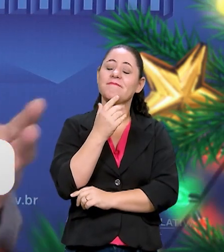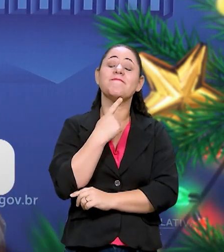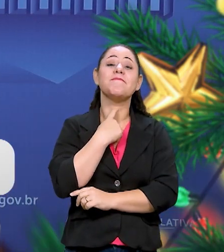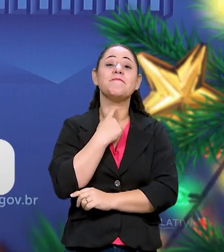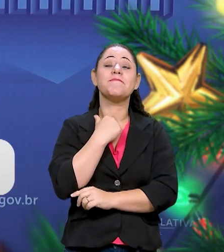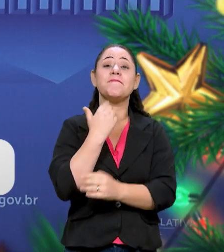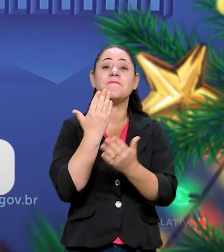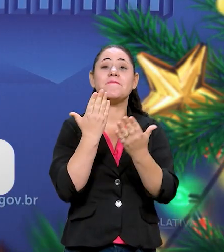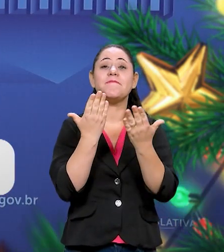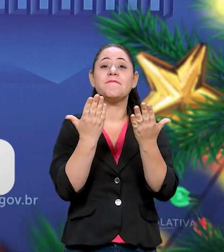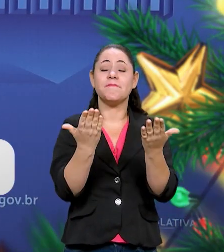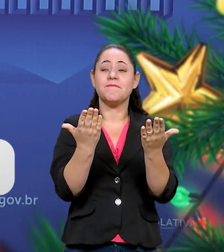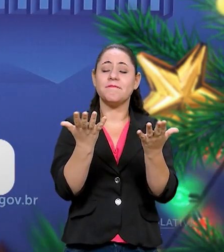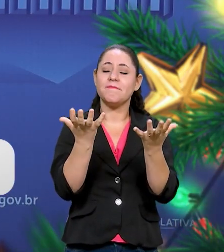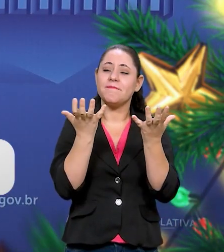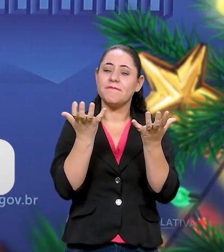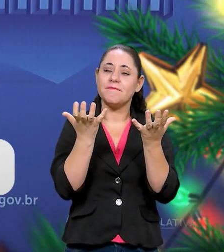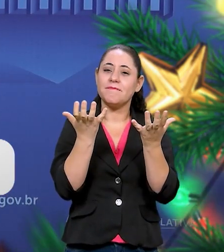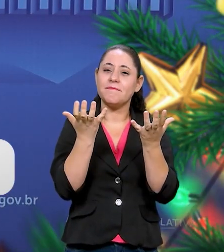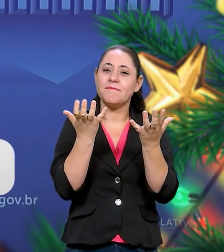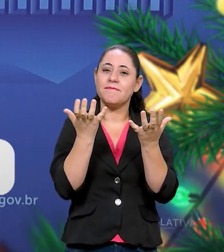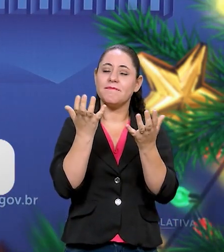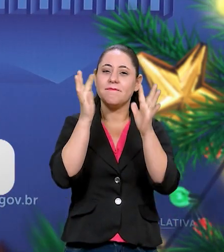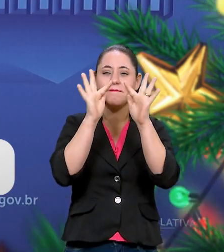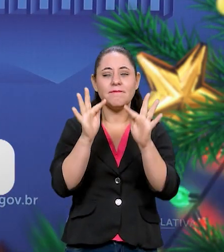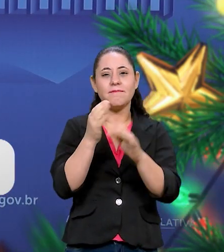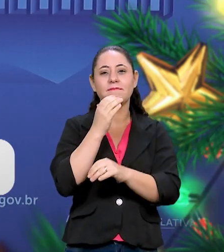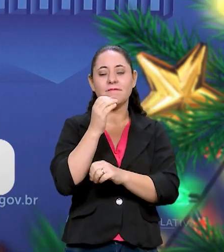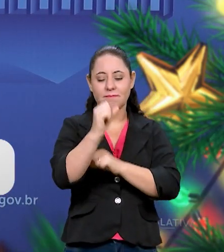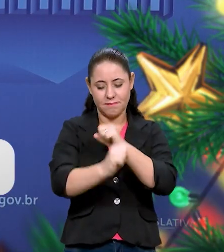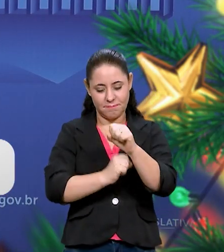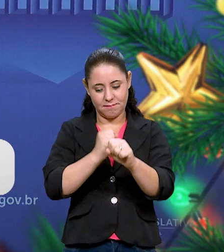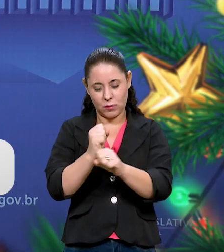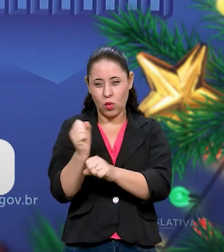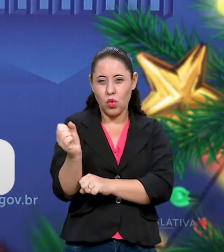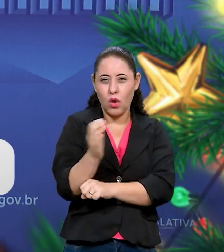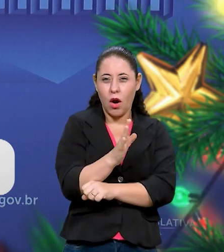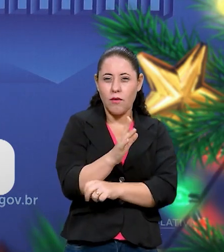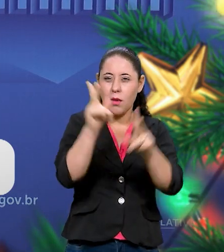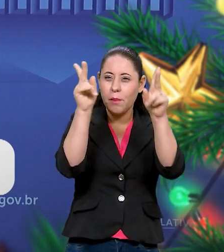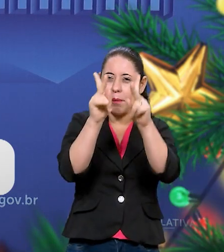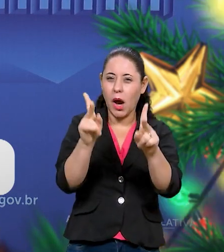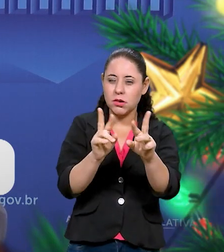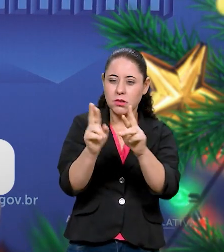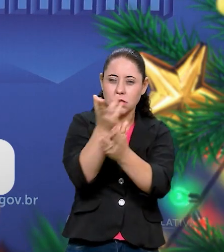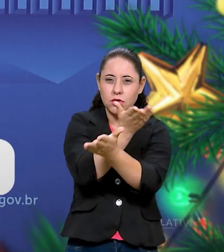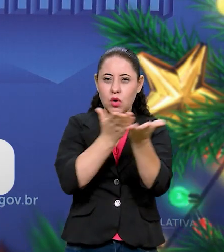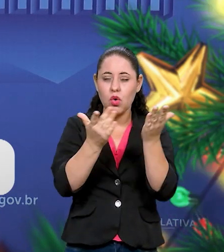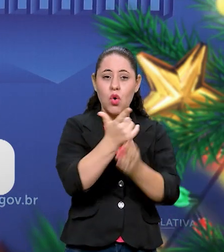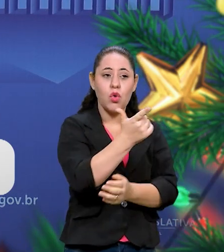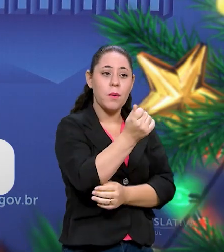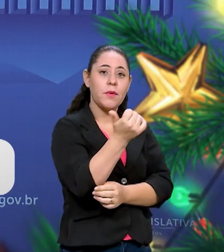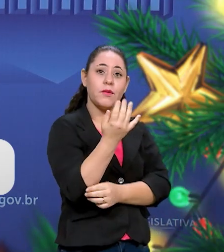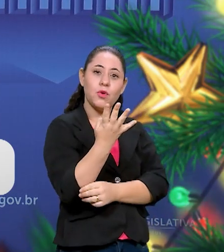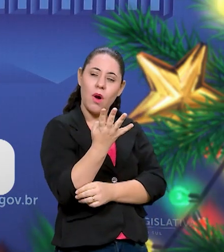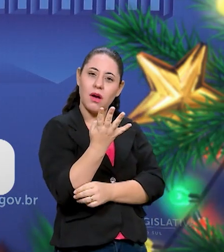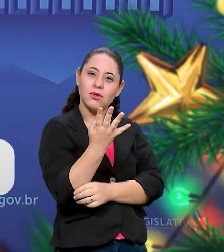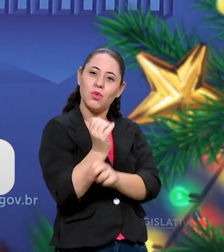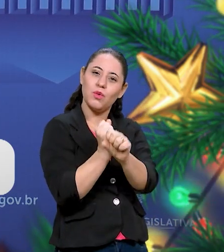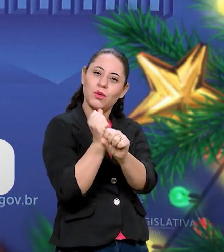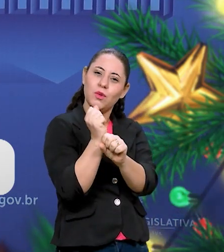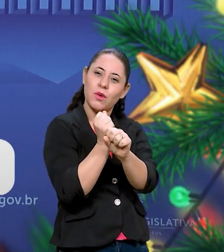Estou lhe desejando um feliz Natal, um ano novo cheio de paz e de harmonia e que